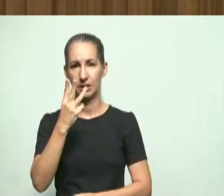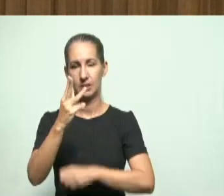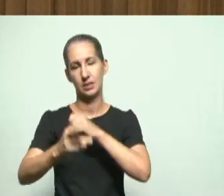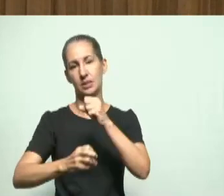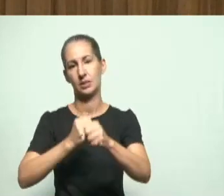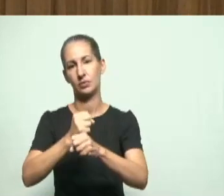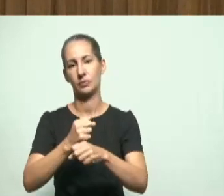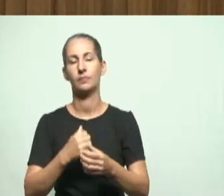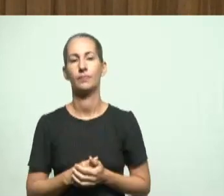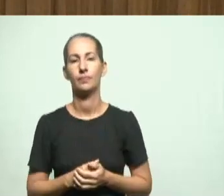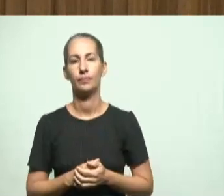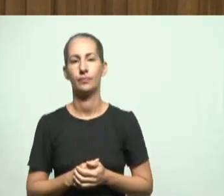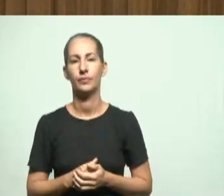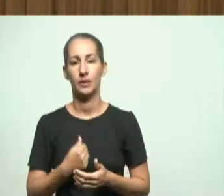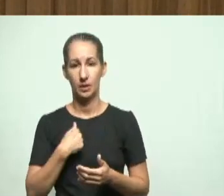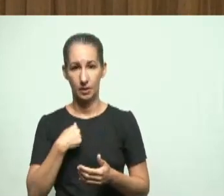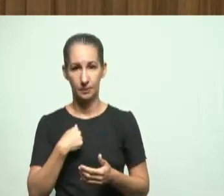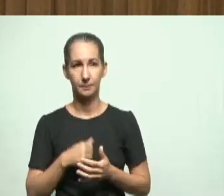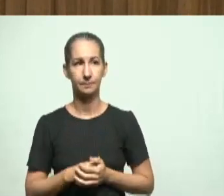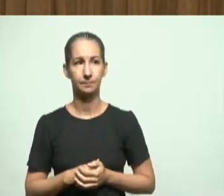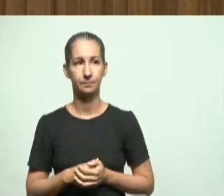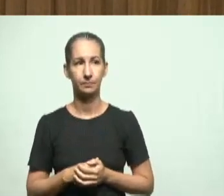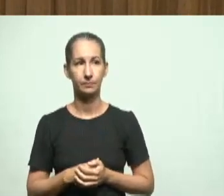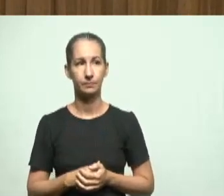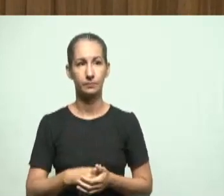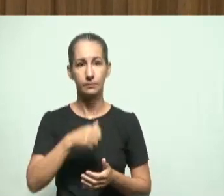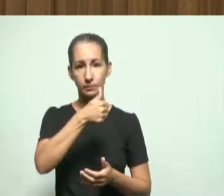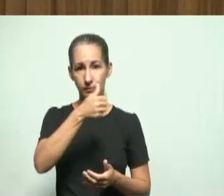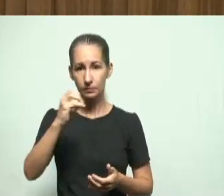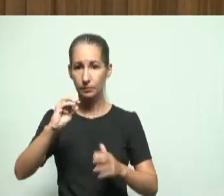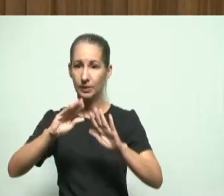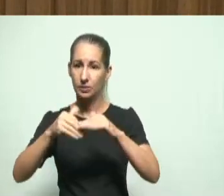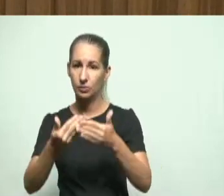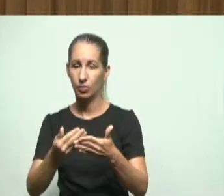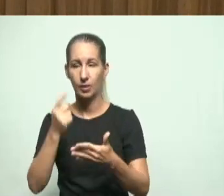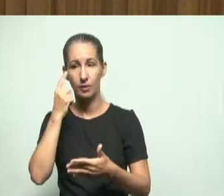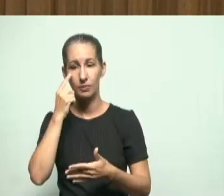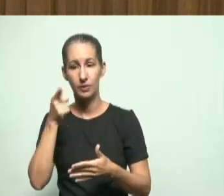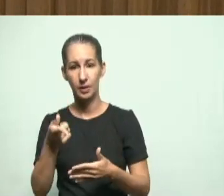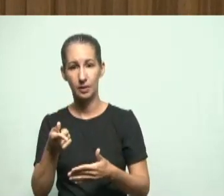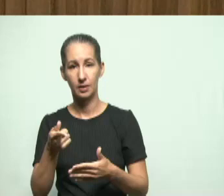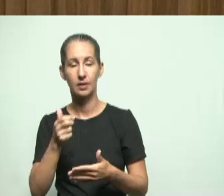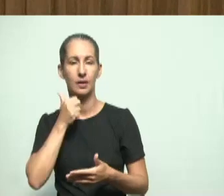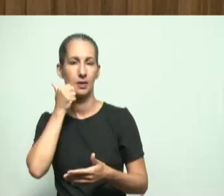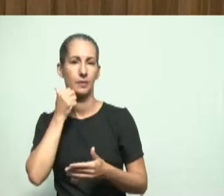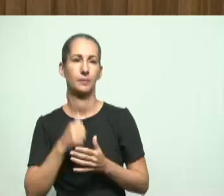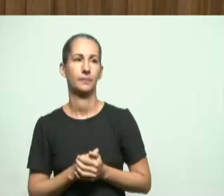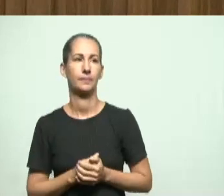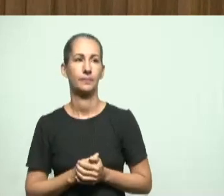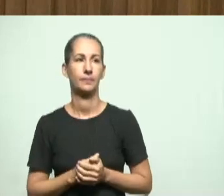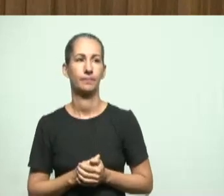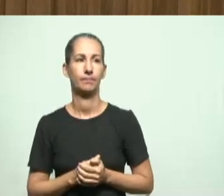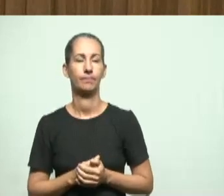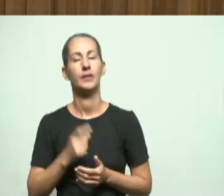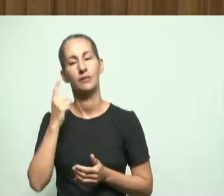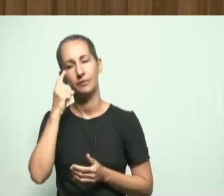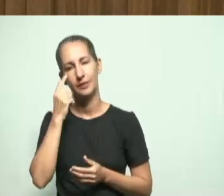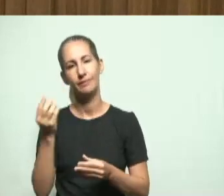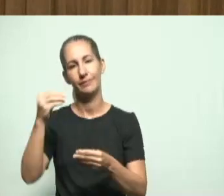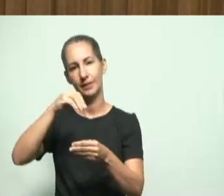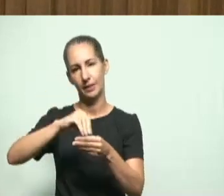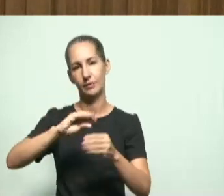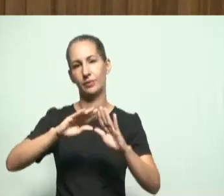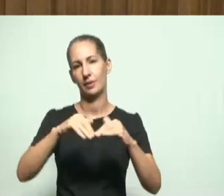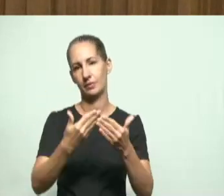mandato. Eu, pessoalmente, Ranieri, visitei mais de 100 escolas em Natal nesse período. E vi a realidade dentro das escolas,